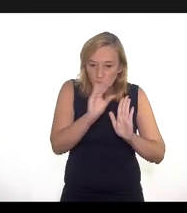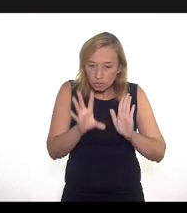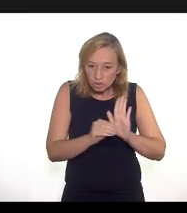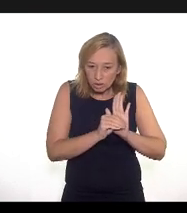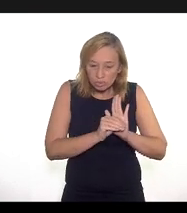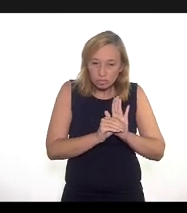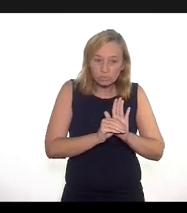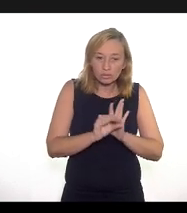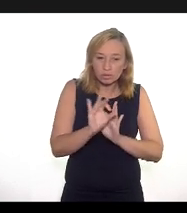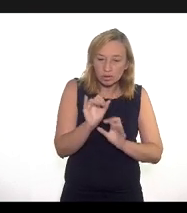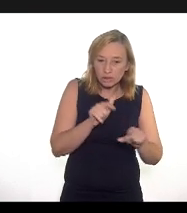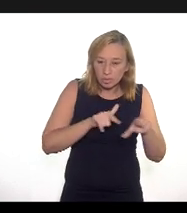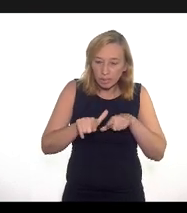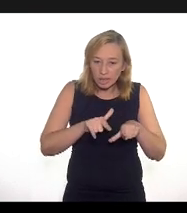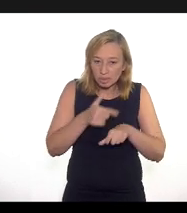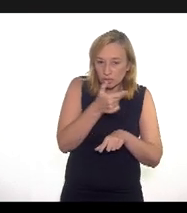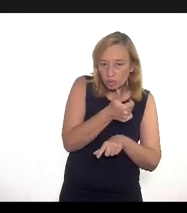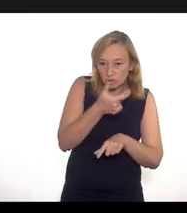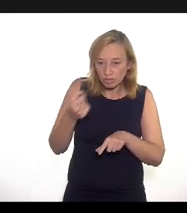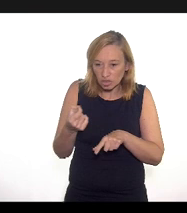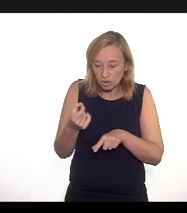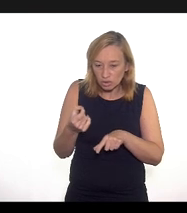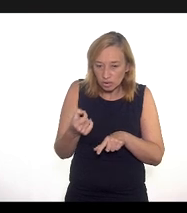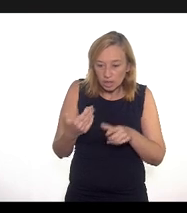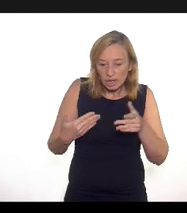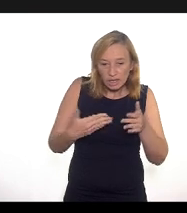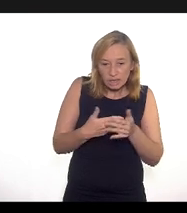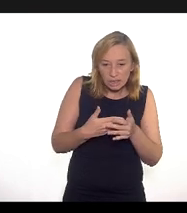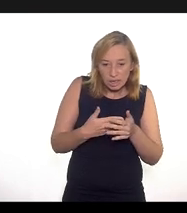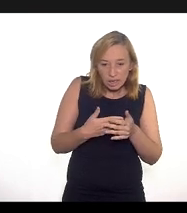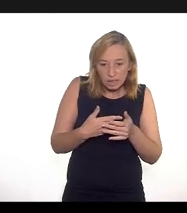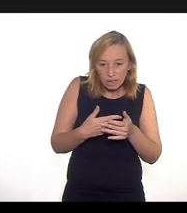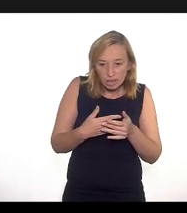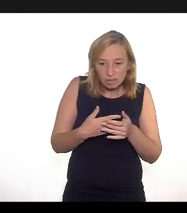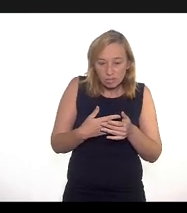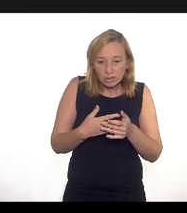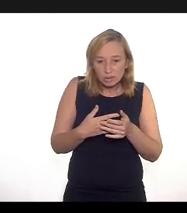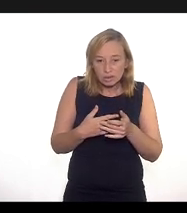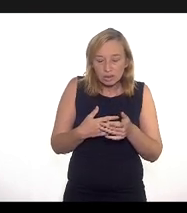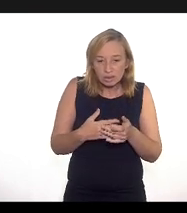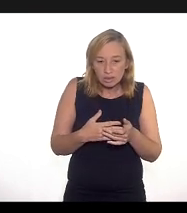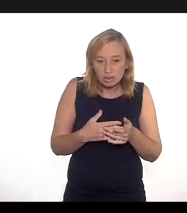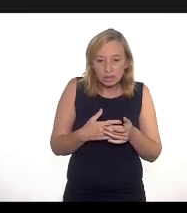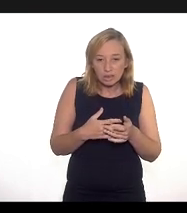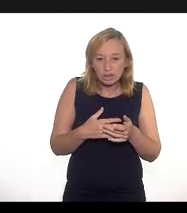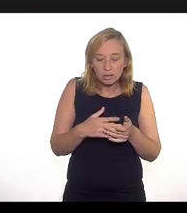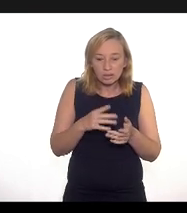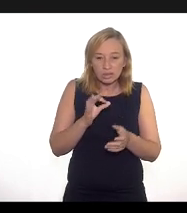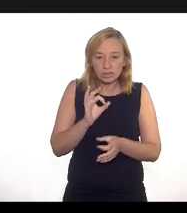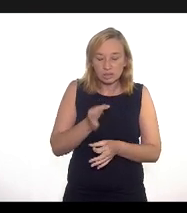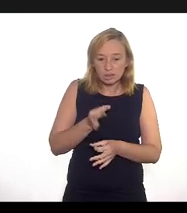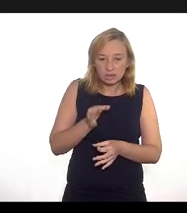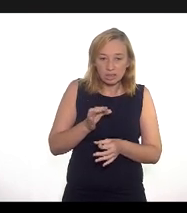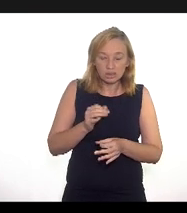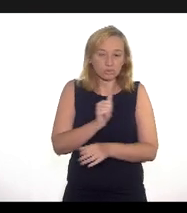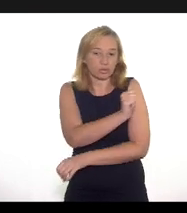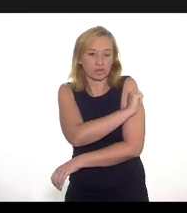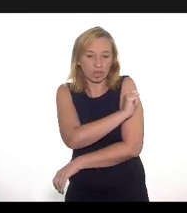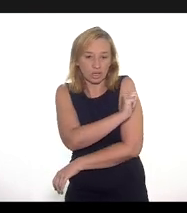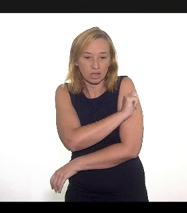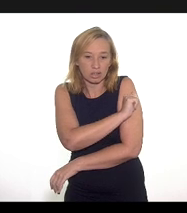foram trabalhados em 2020, até para ter um posicionamento da situação dos alunos quanto